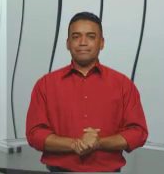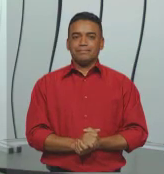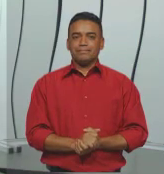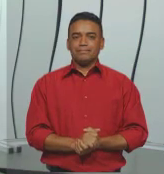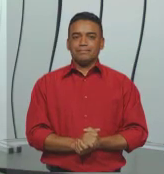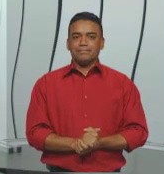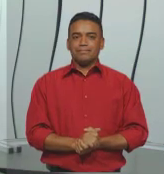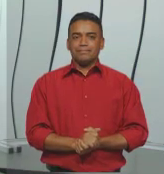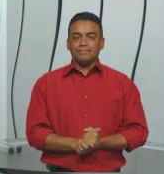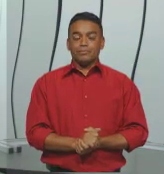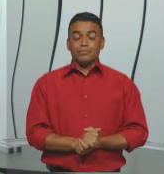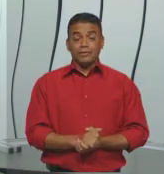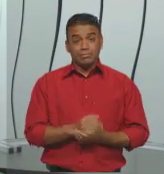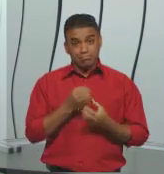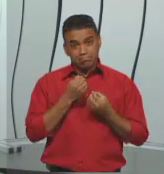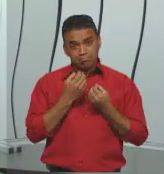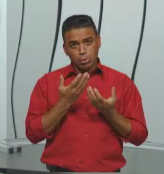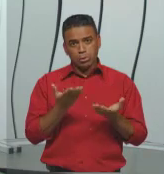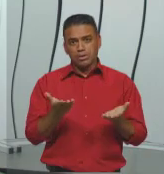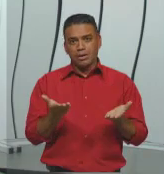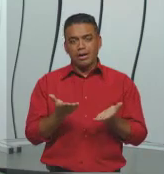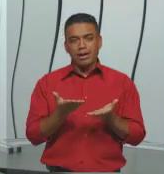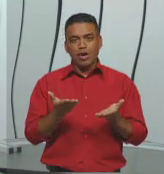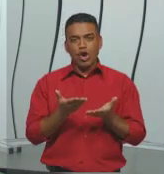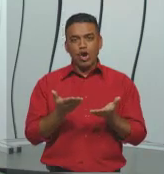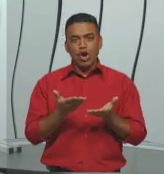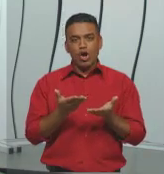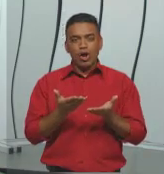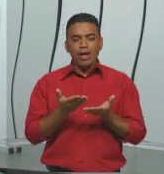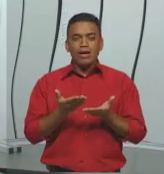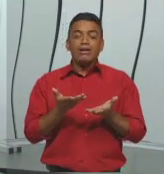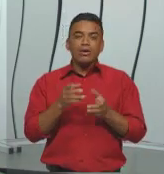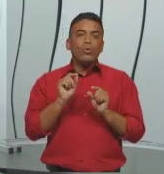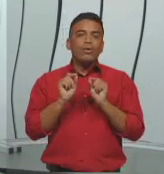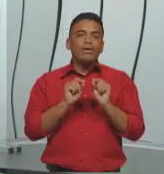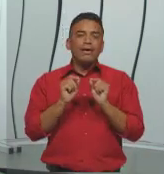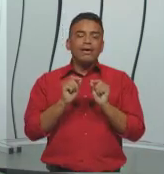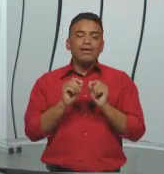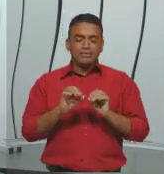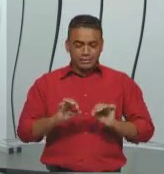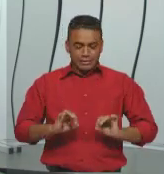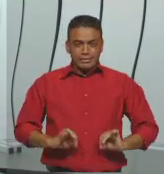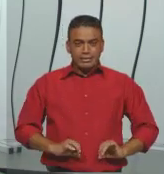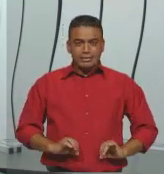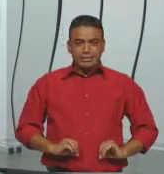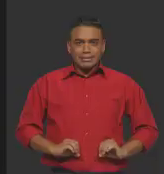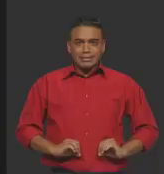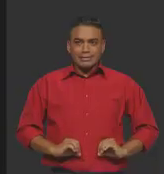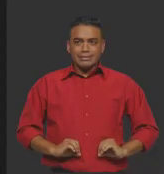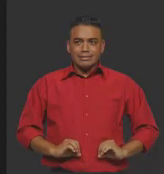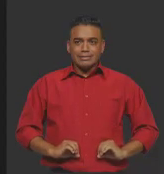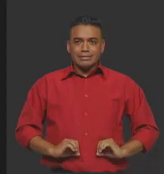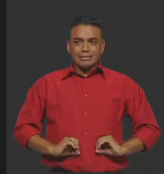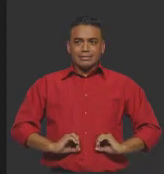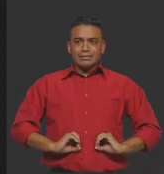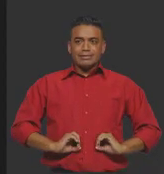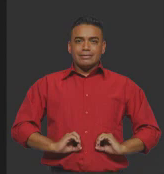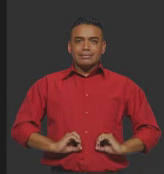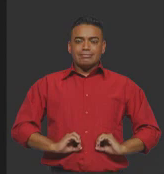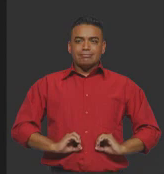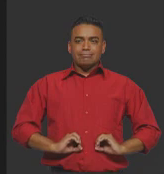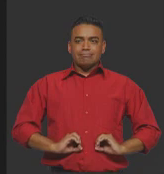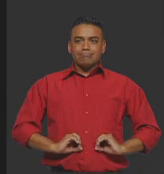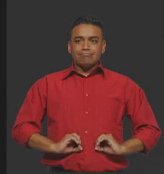Bom, vamos falar agora das glândulas suprarrenais. As glândulas